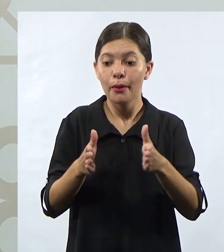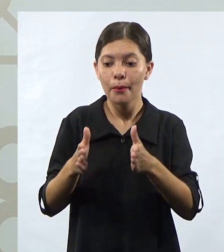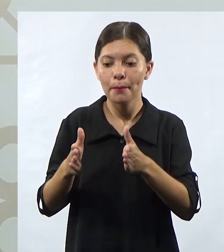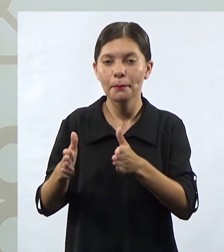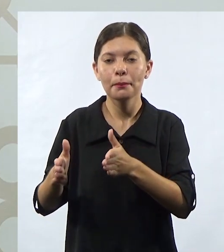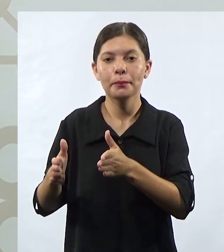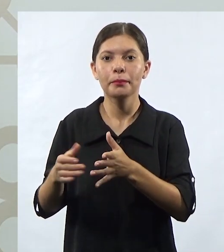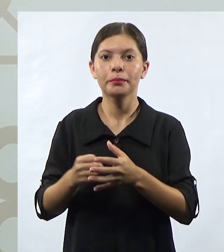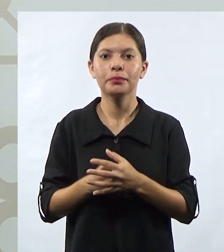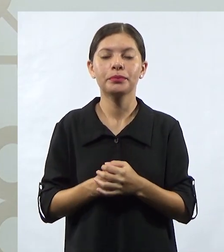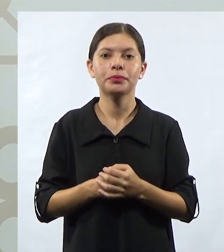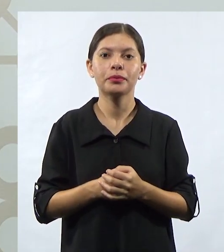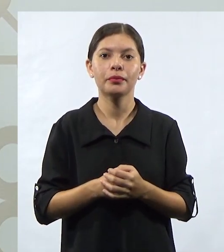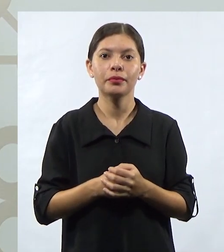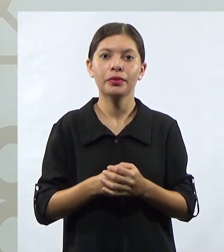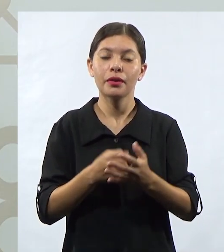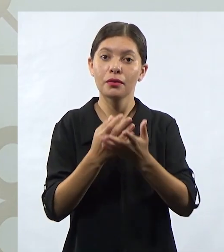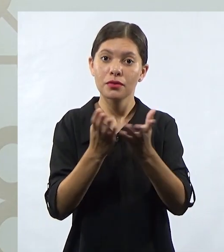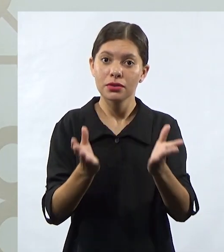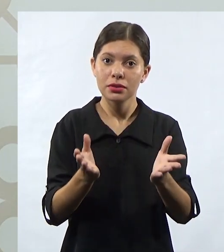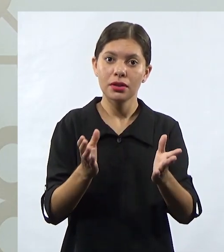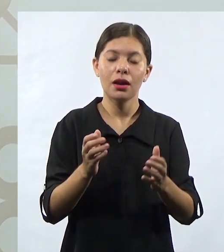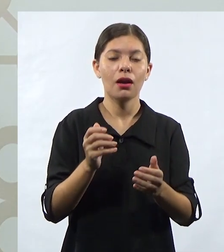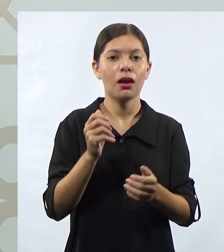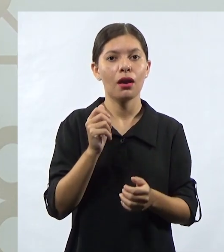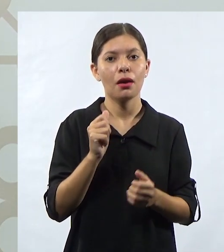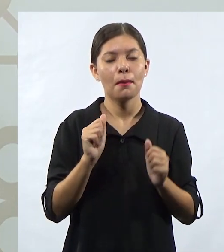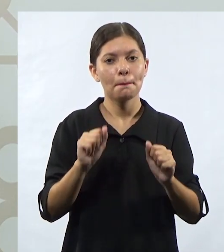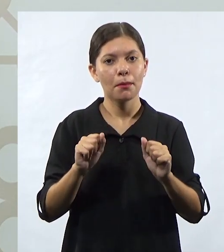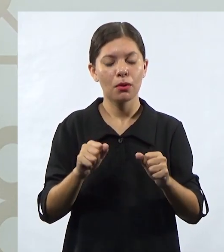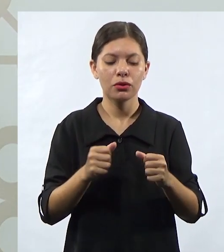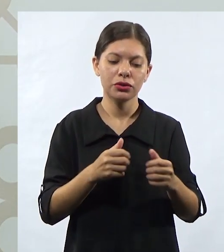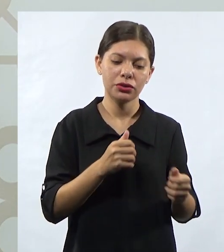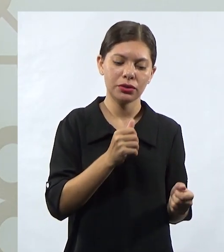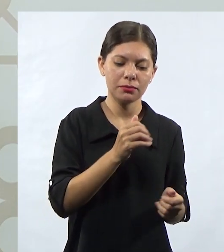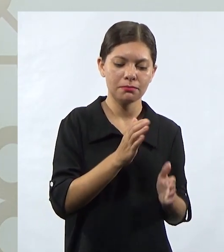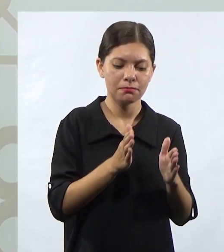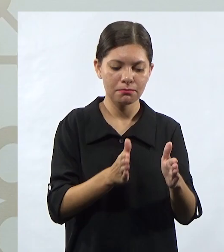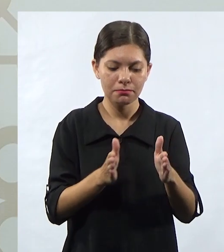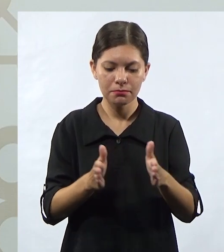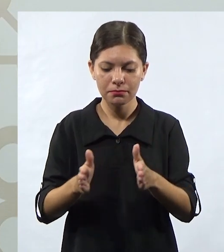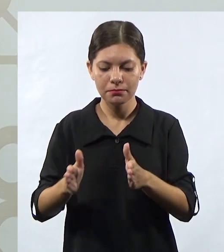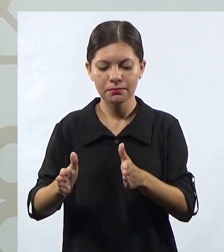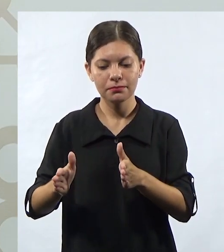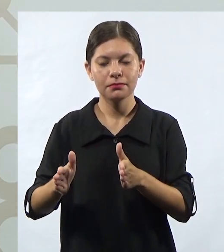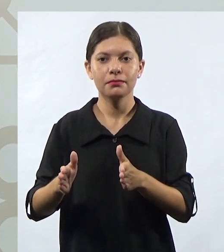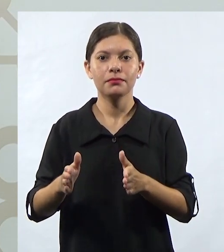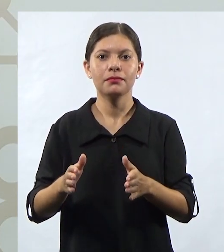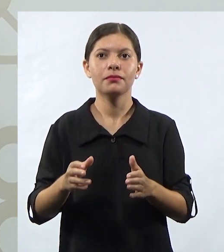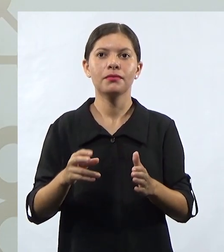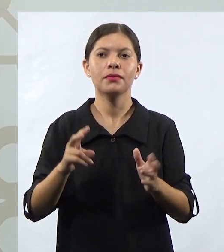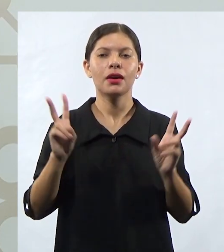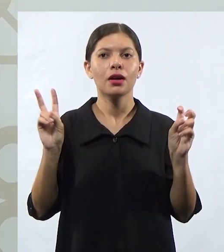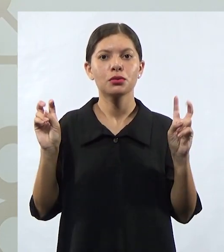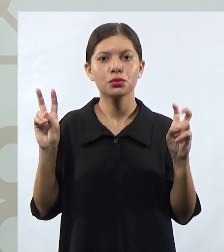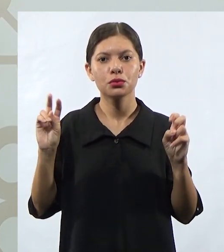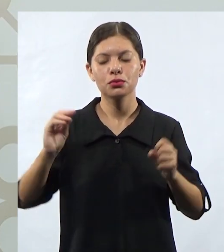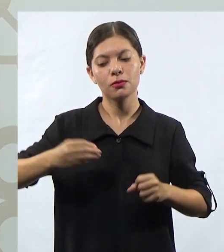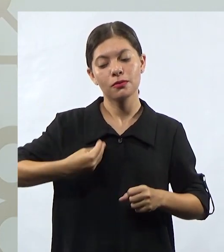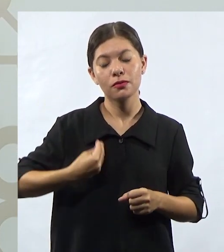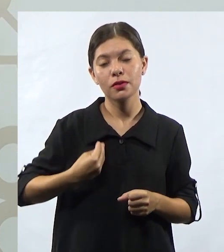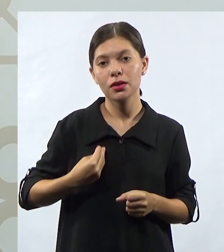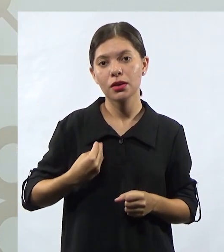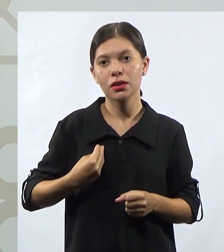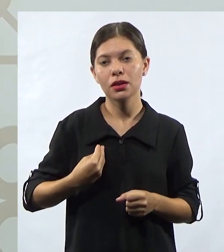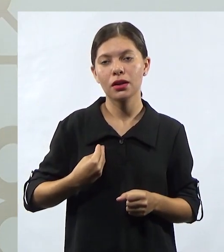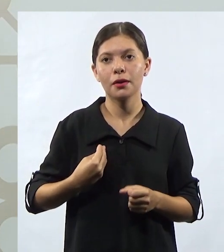cronologicamente. Então, você pode organizar uma linha do tempo sobre a sua vida, sobre